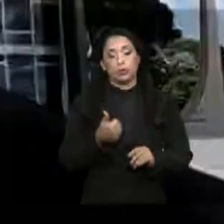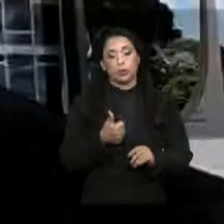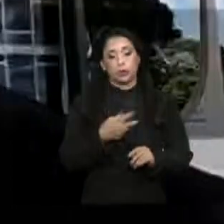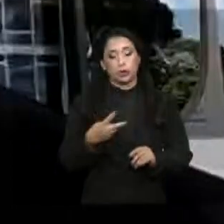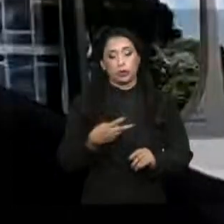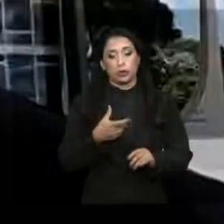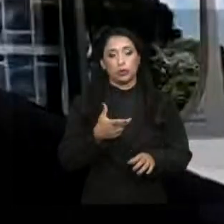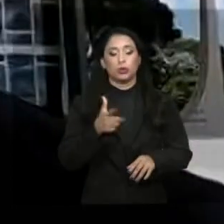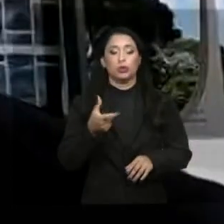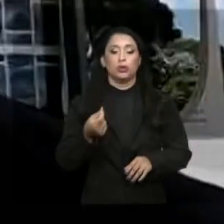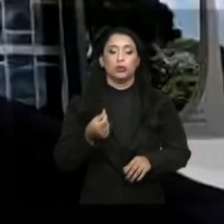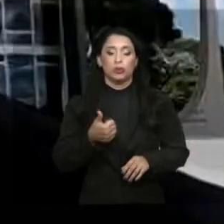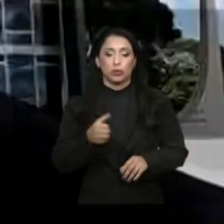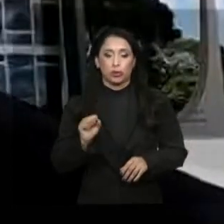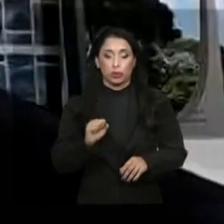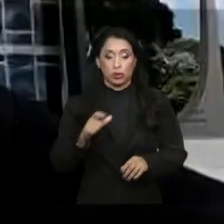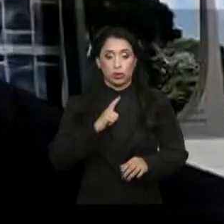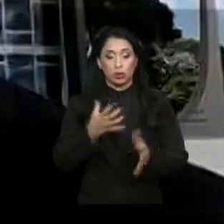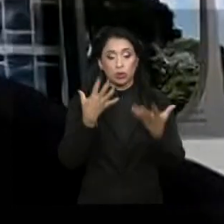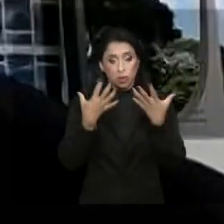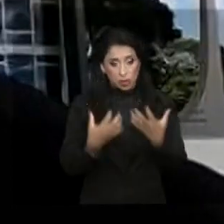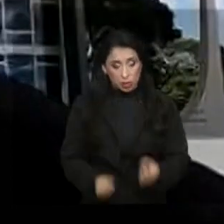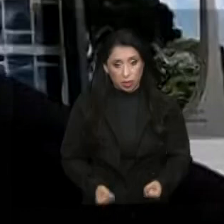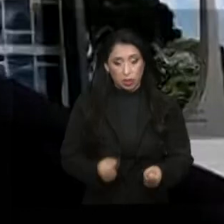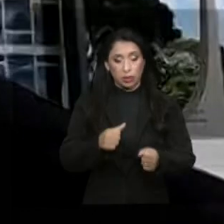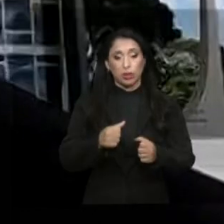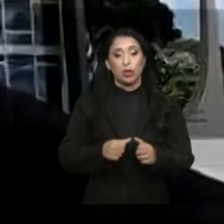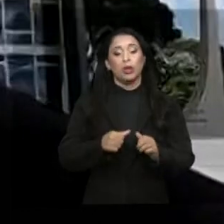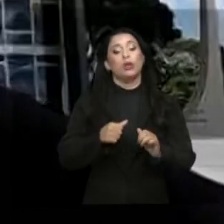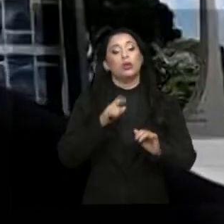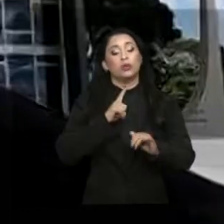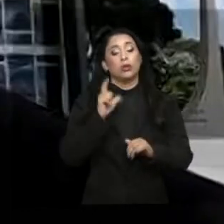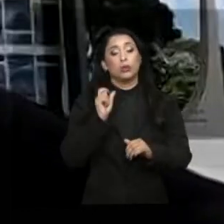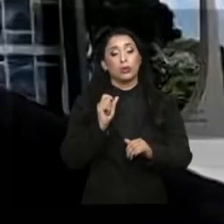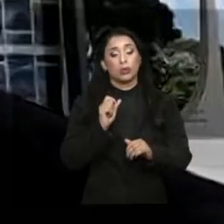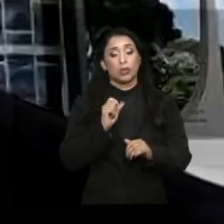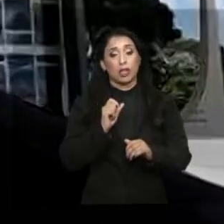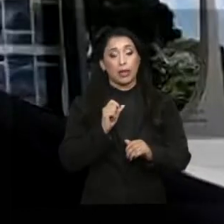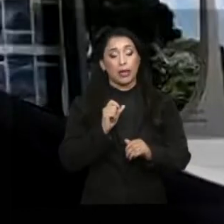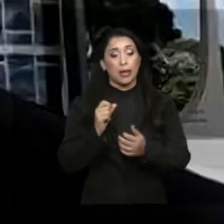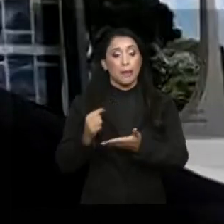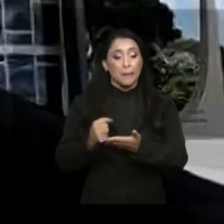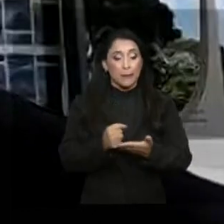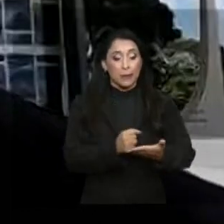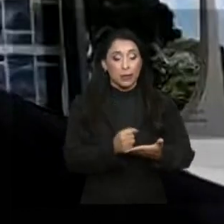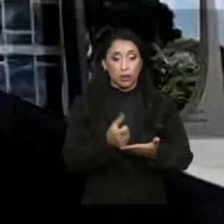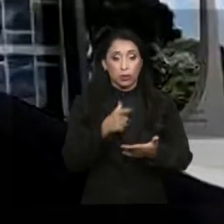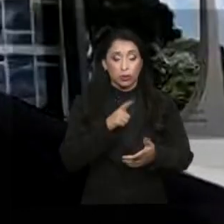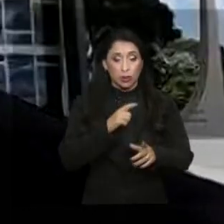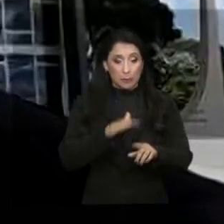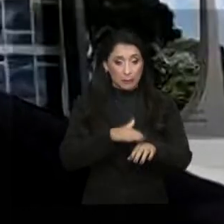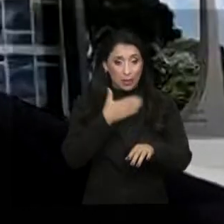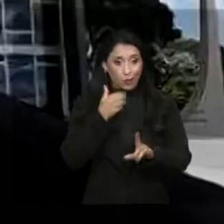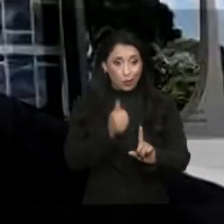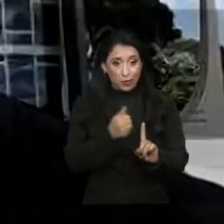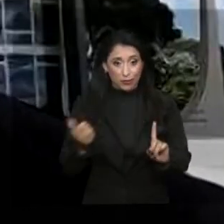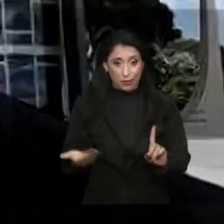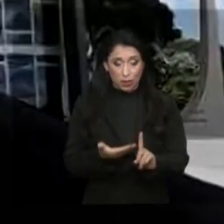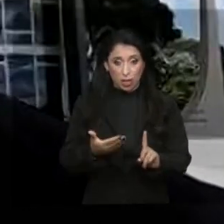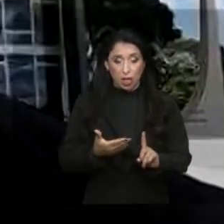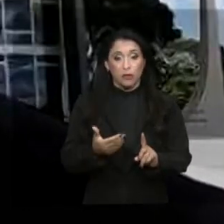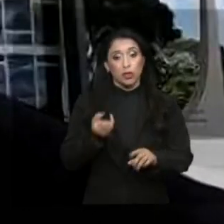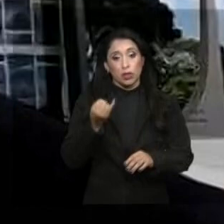adotou o posicionamento no sentido da proclamação do resultado mais favorável à defesa do denunciado diante da ocorrência de empate no julgamento, fazendo